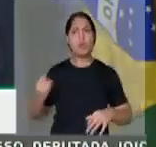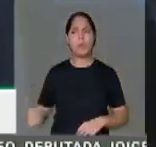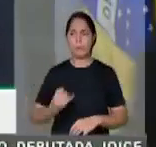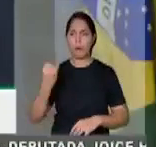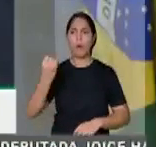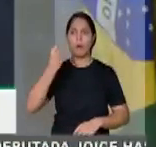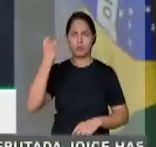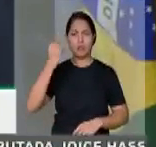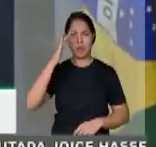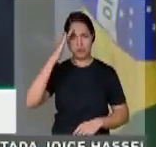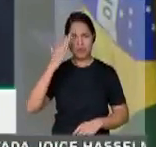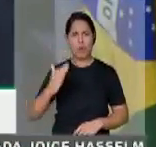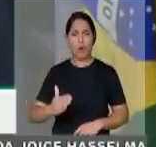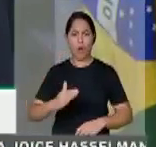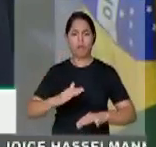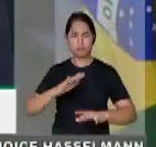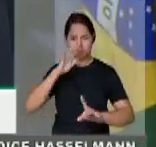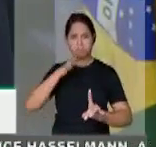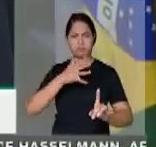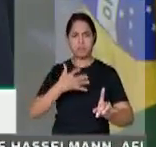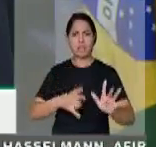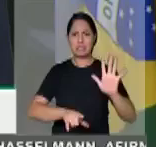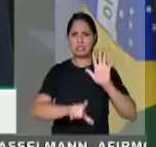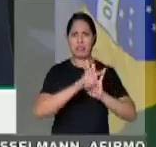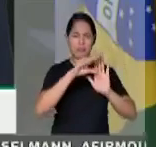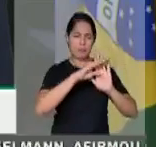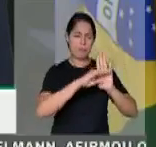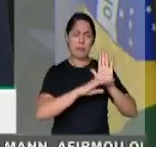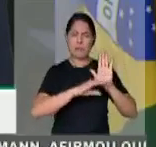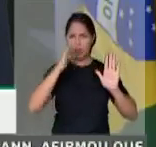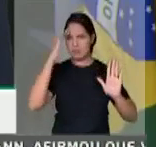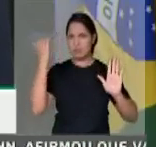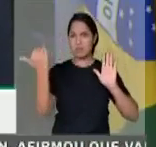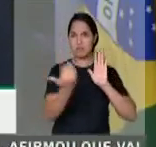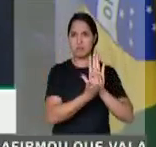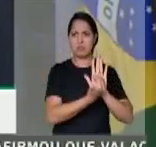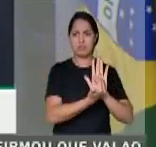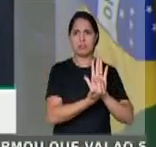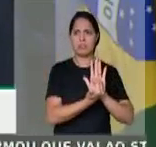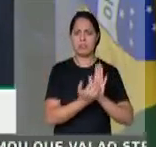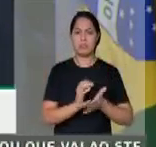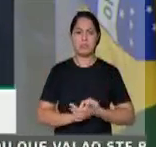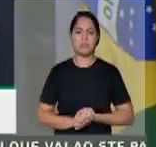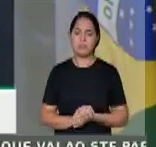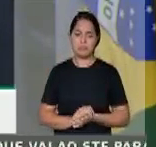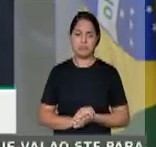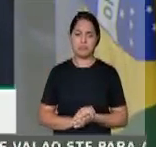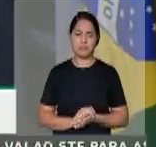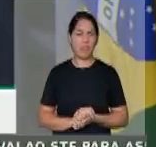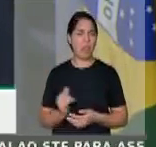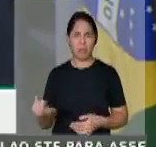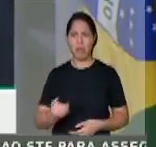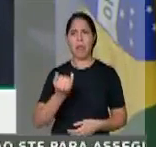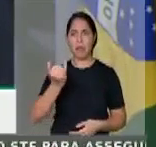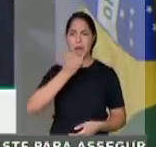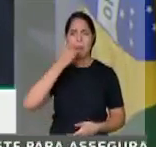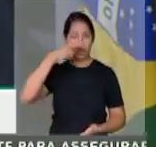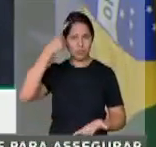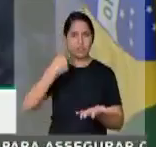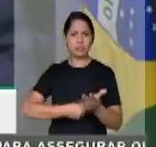direito brasileiro, Guilherme Lima, Vitor Leal, esse gigante da Suprema Corte